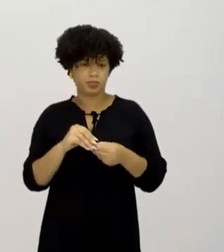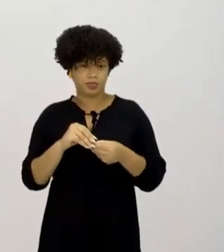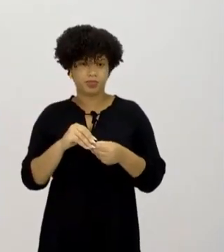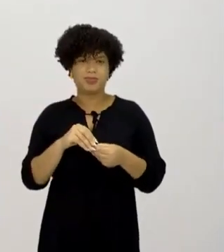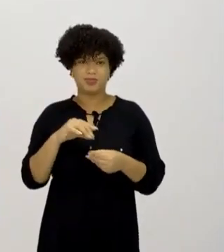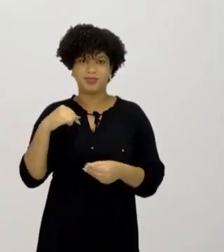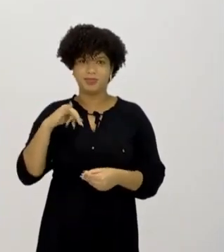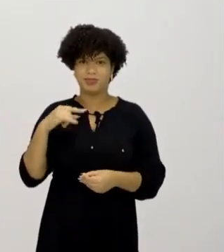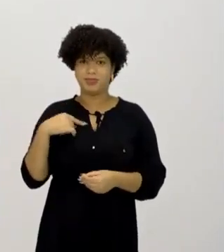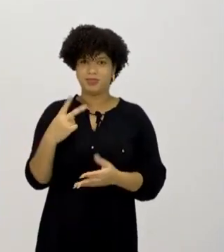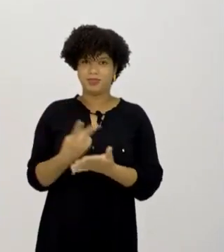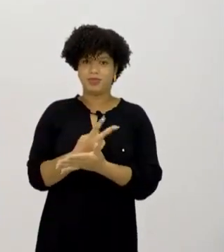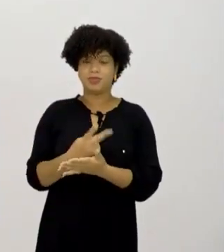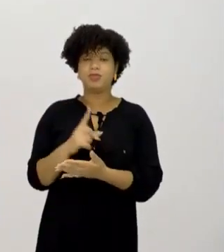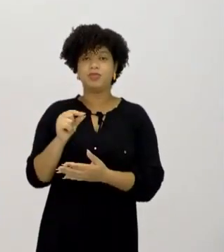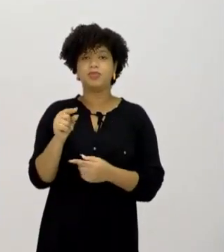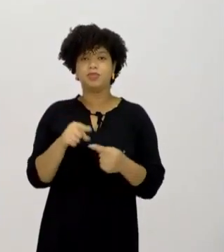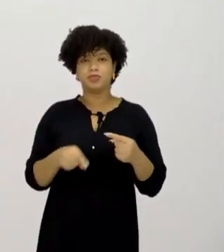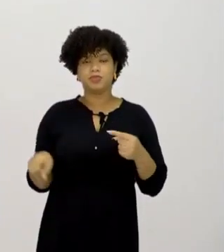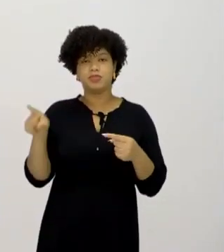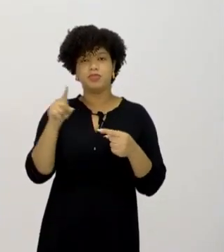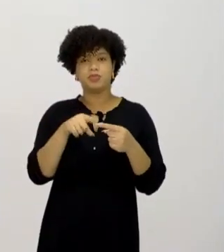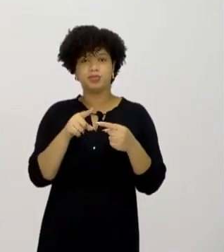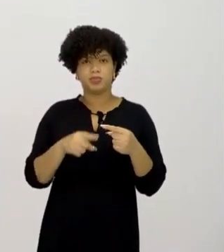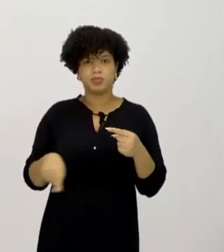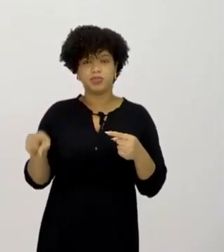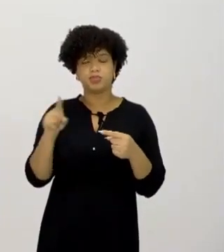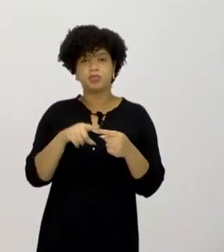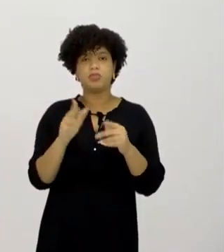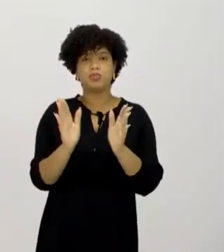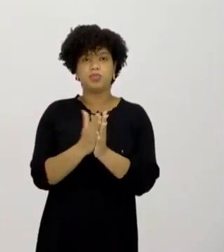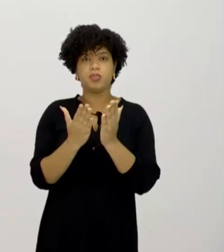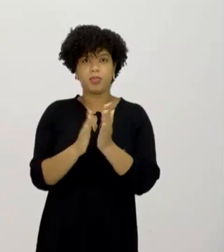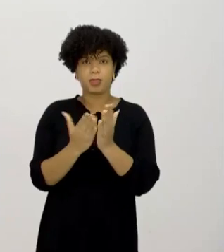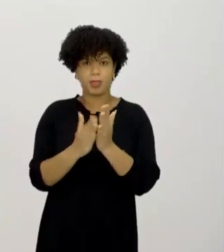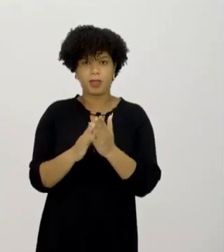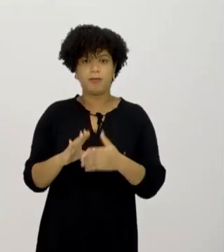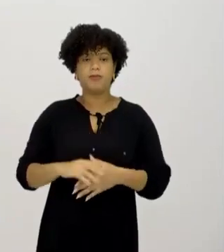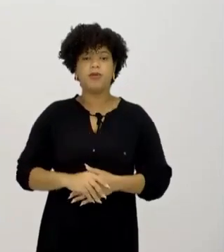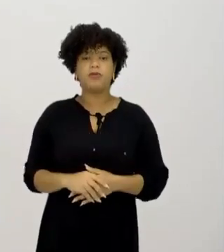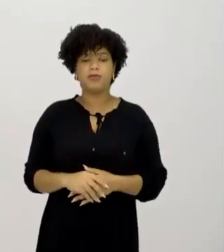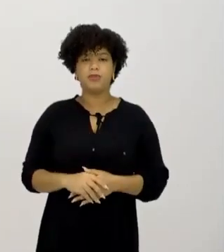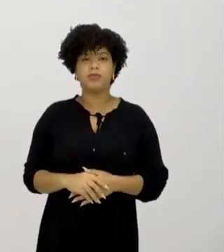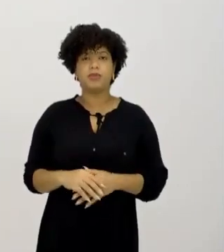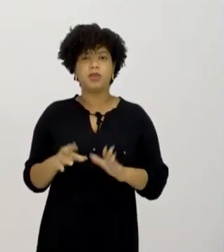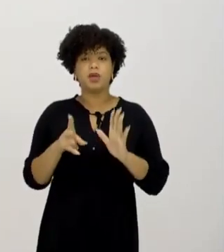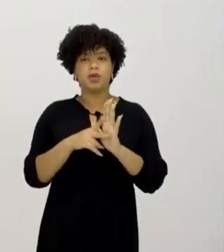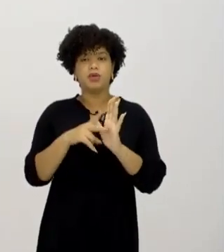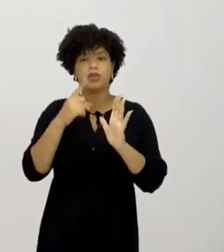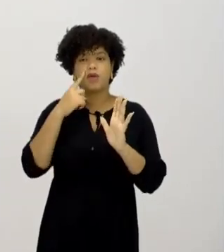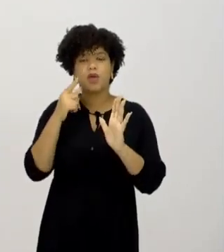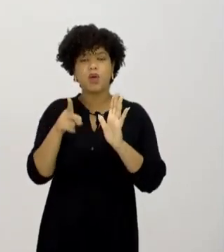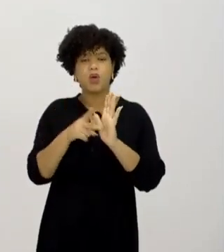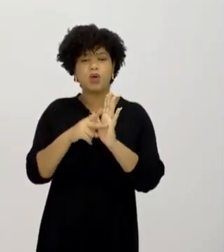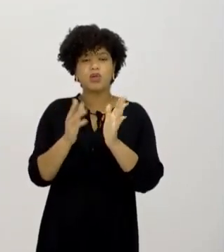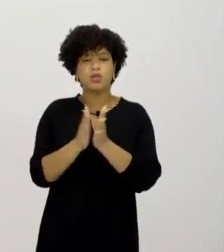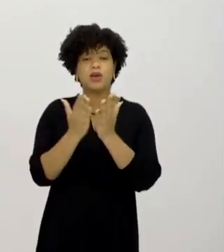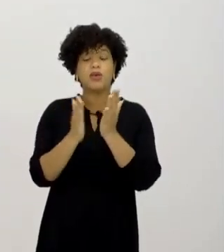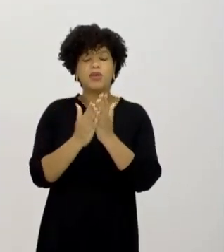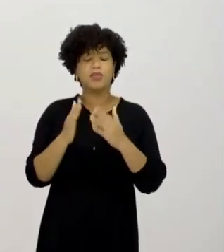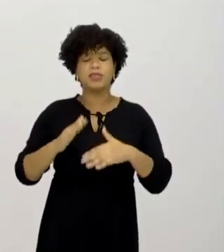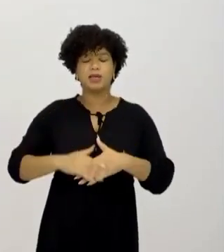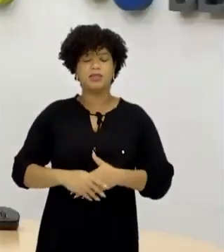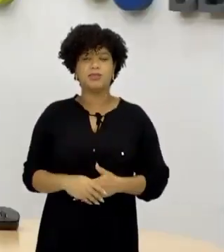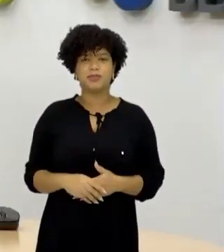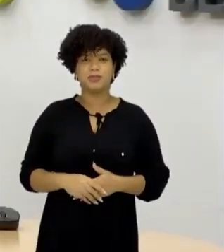estiver errado, de que o ciclo de pobreza, quando a gente fala da questão nutricional, mesmo com o crescimento do consumo, ainda permanece, é